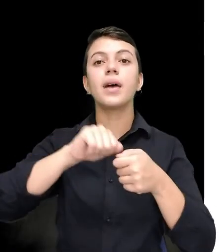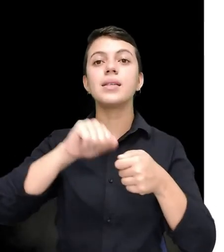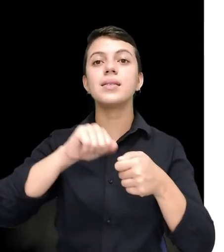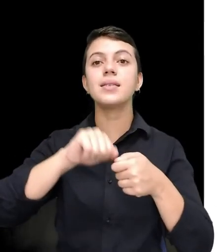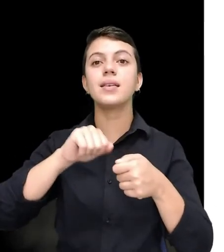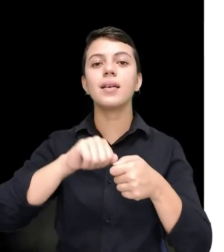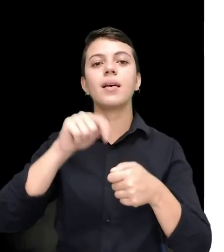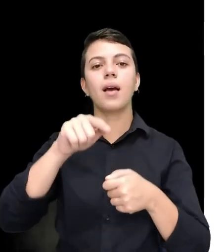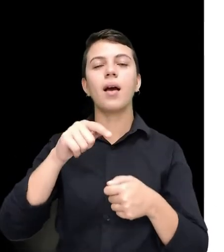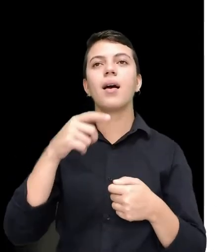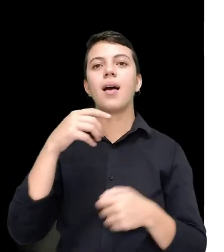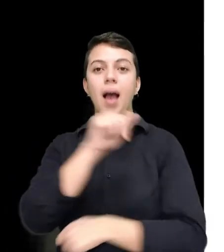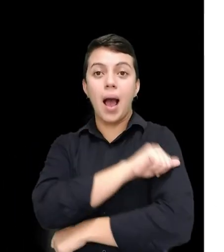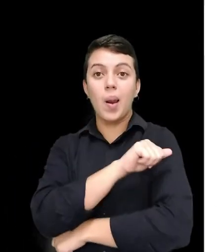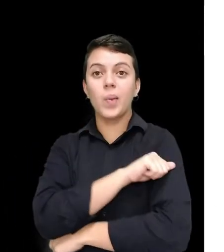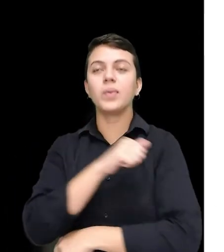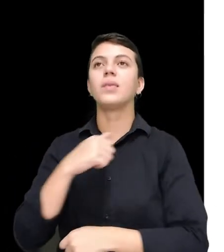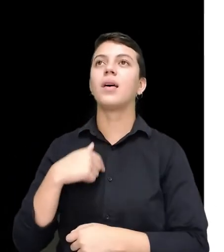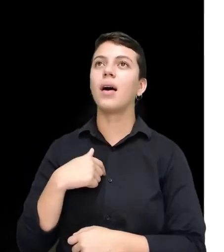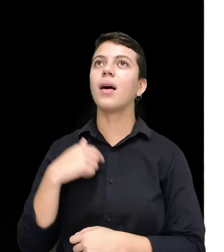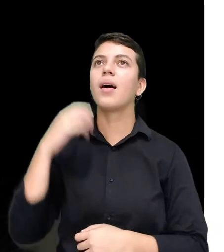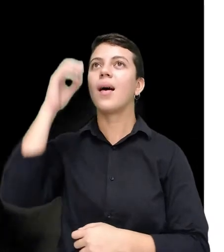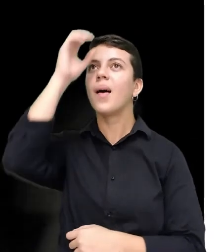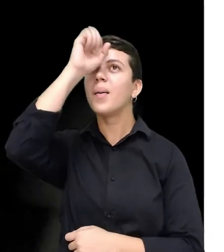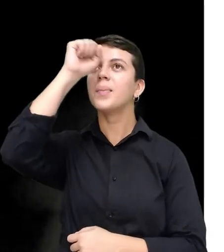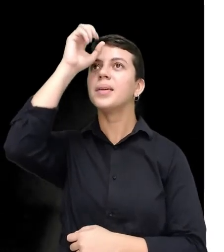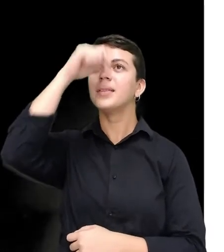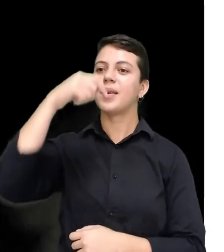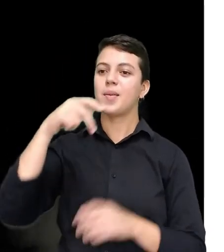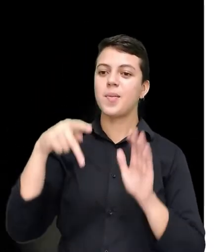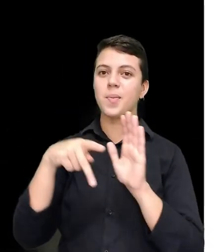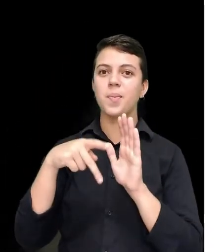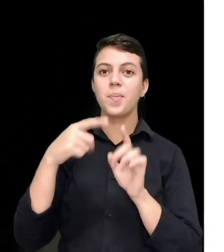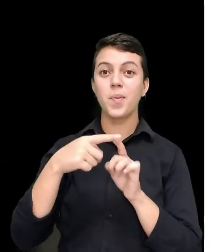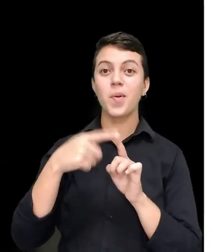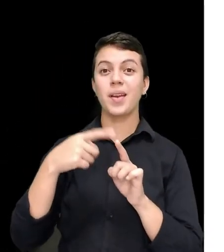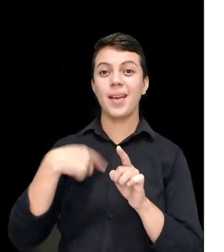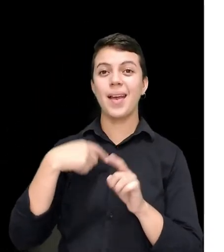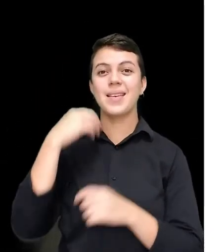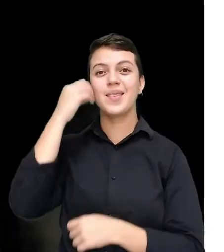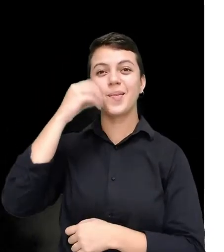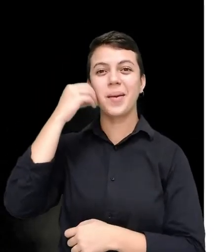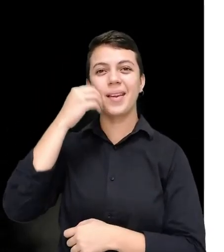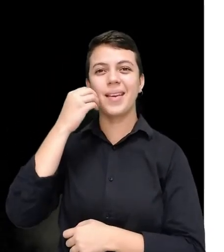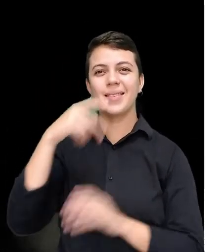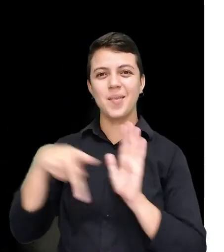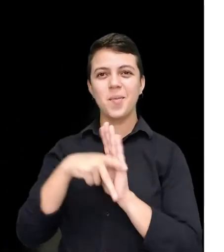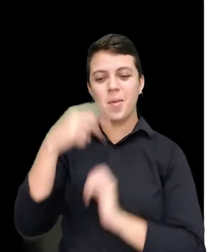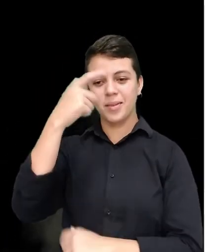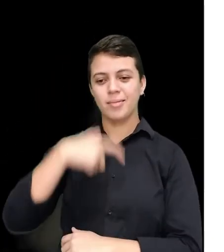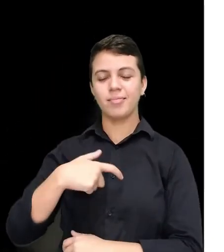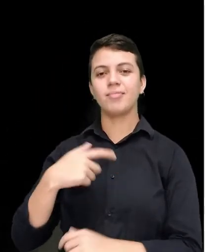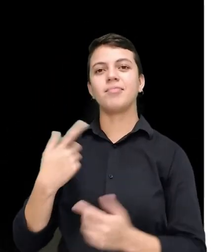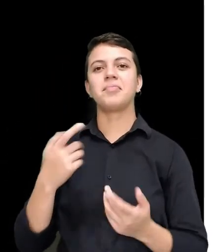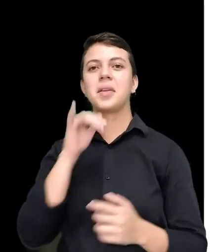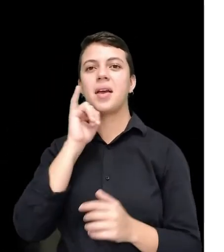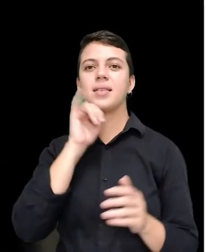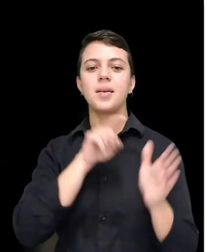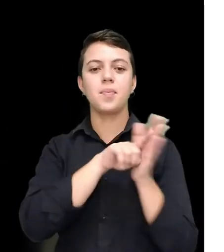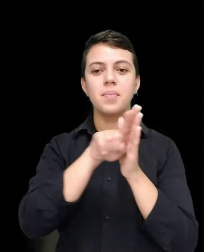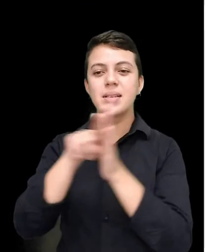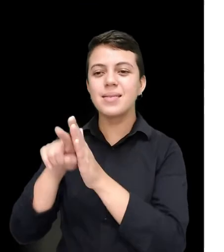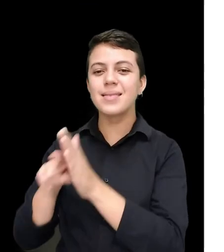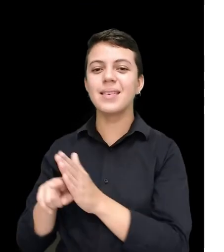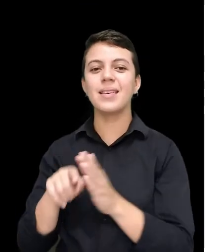De valorizar essas tentativas de construções experienciais, experimentais, da pesquisa,